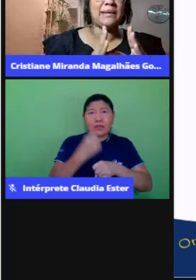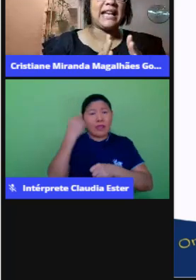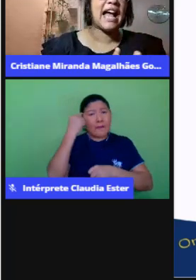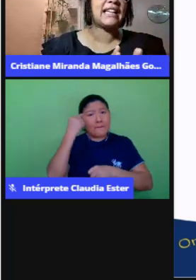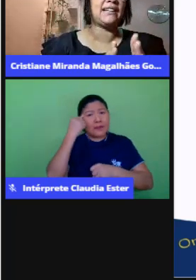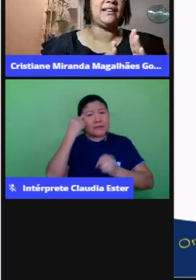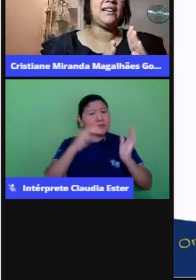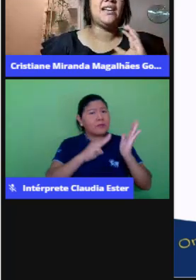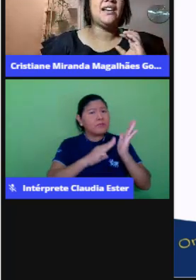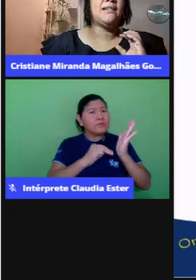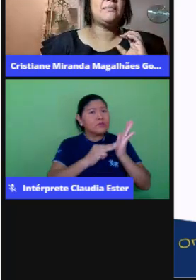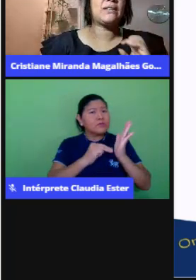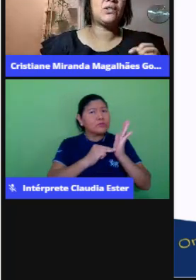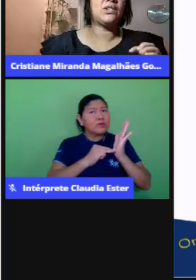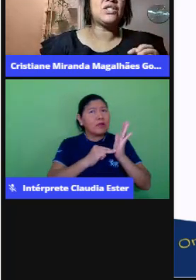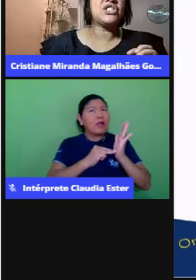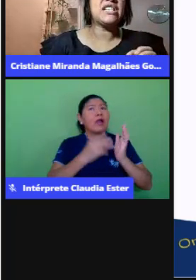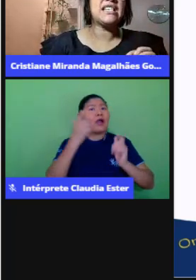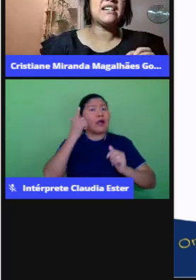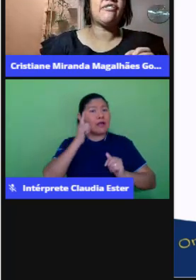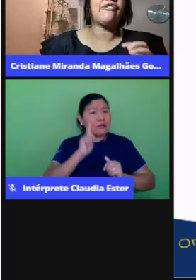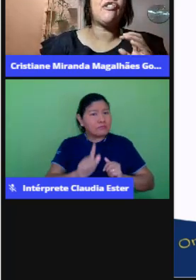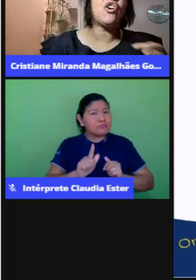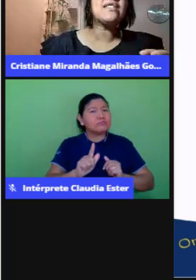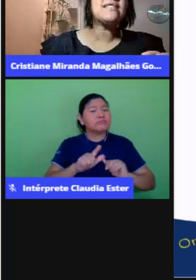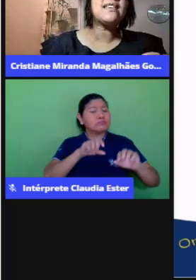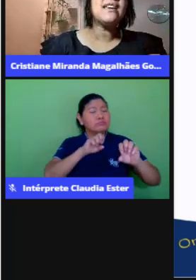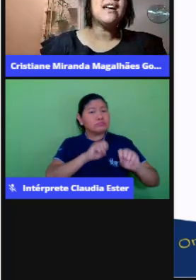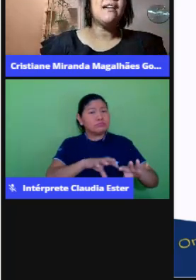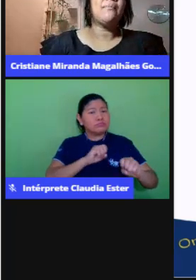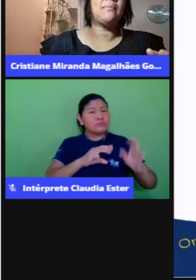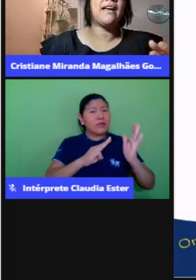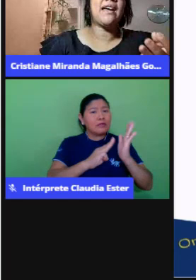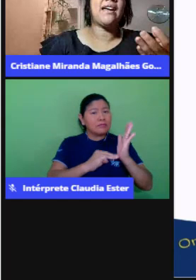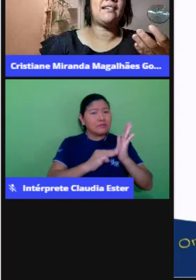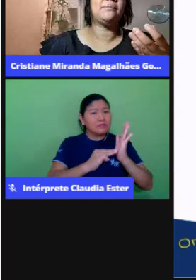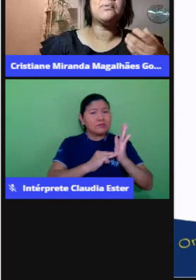que determinada metodologia fosse